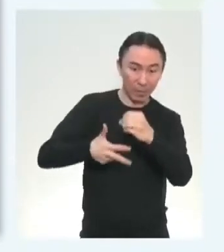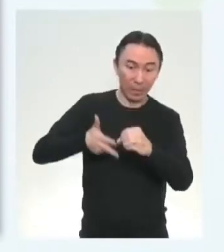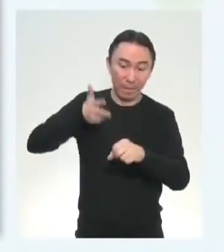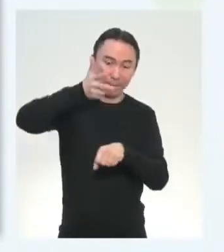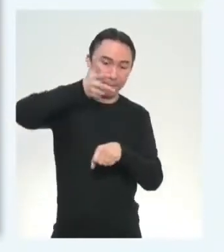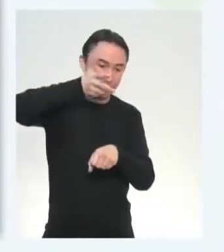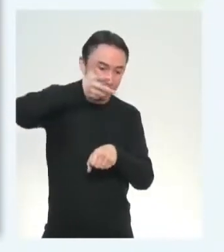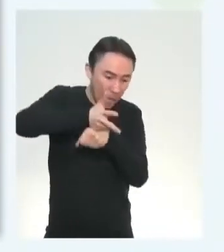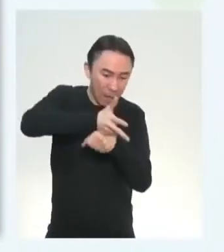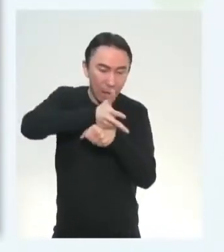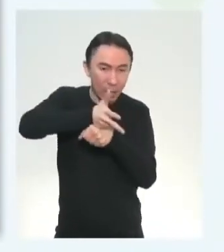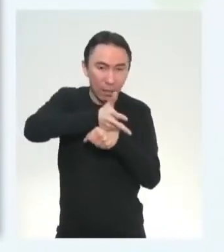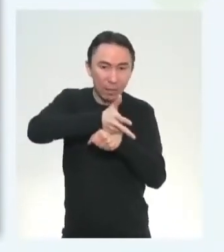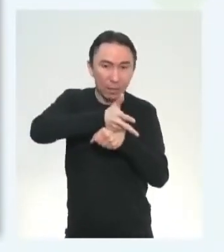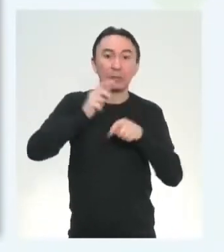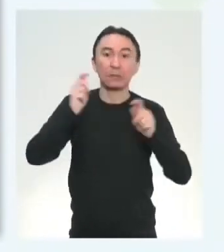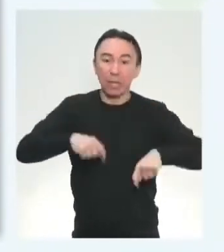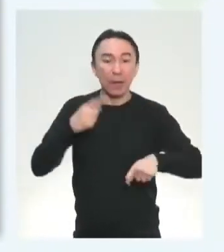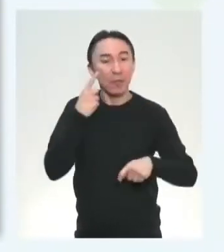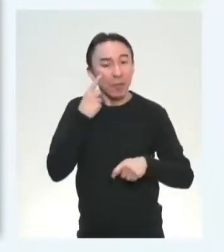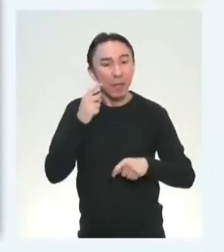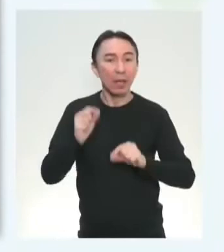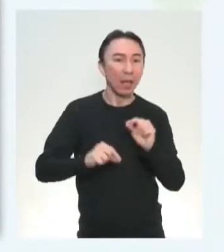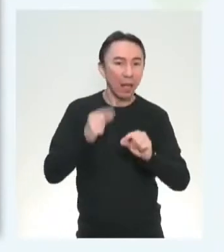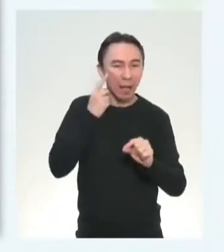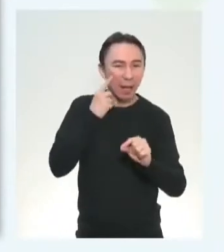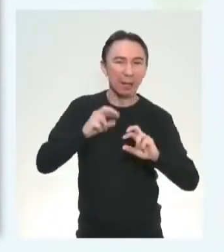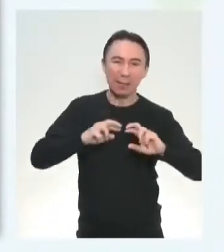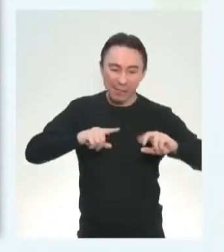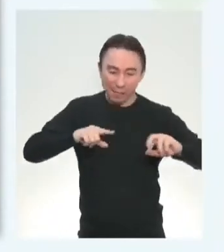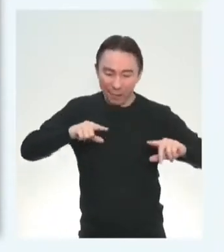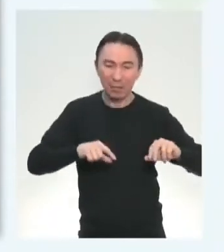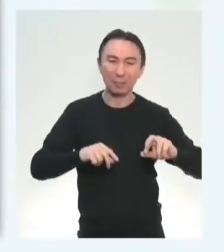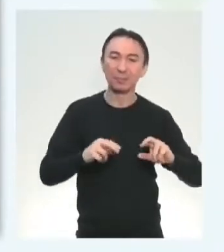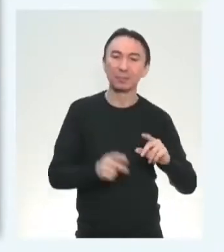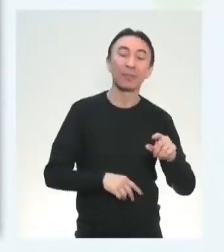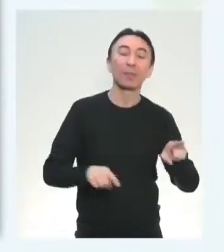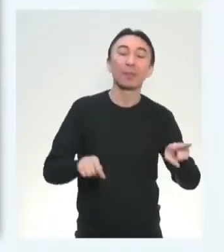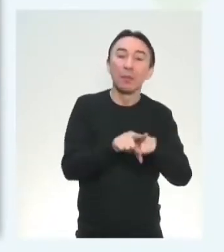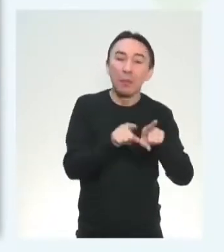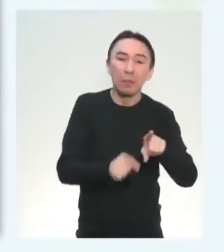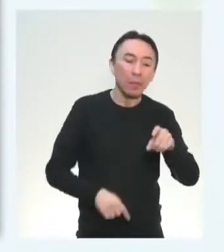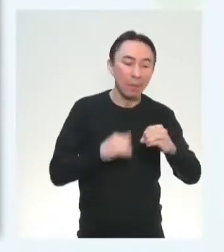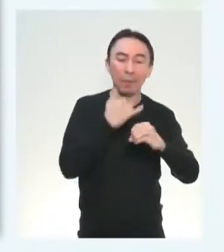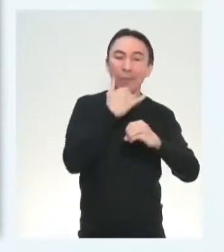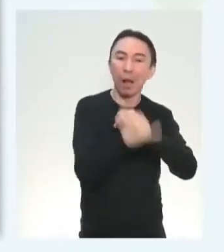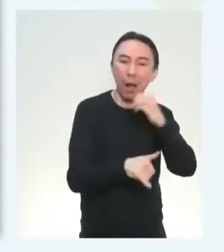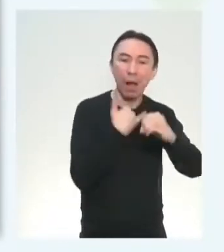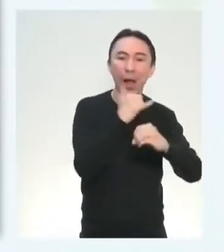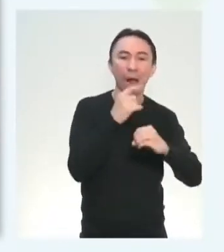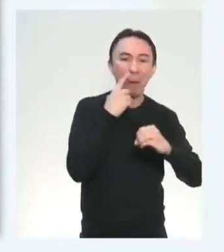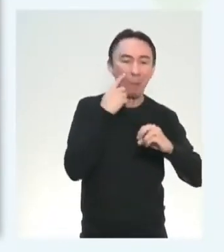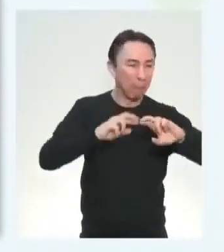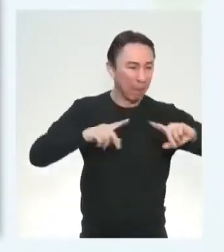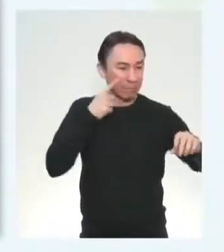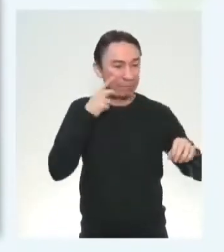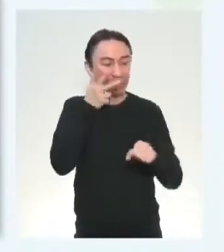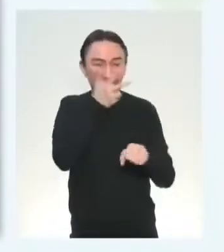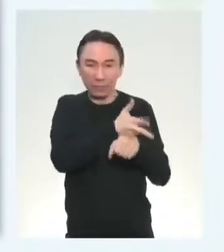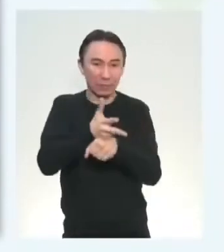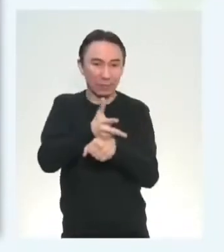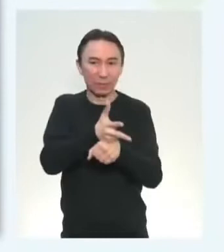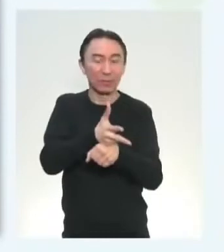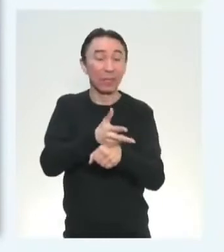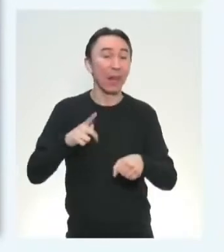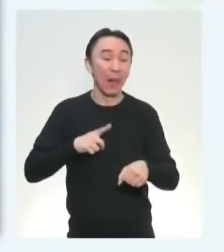radiação em comprimentos de onda específicos. Dessa maneira, temos basicamente imagens do canal visível,